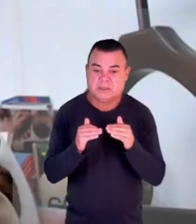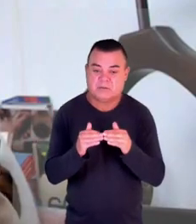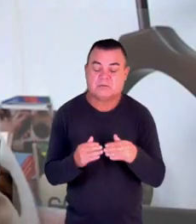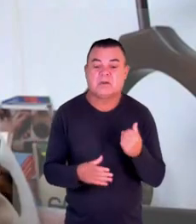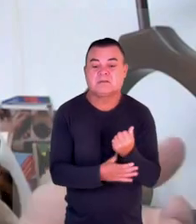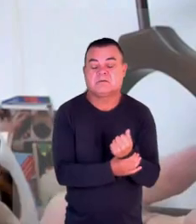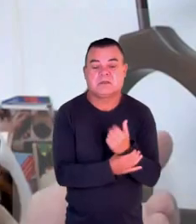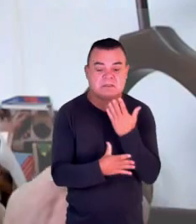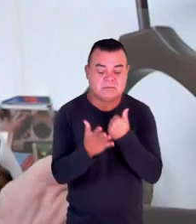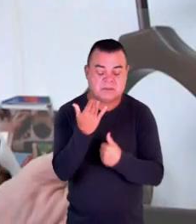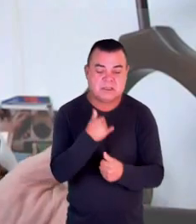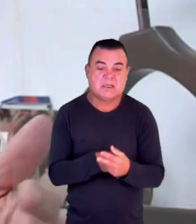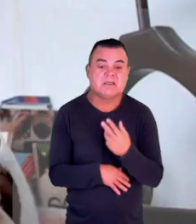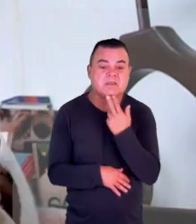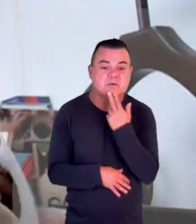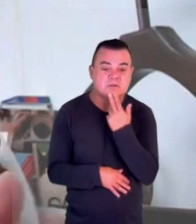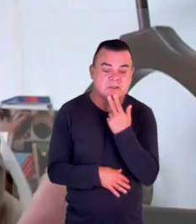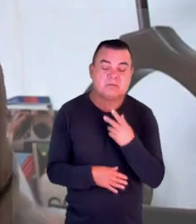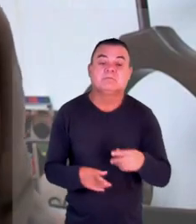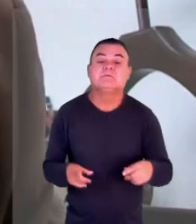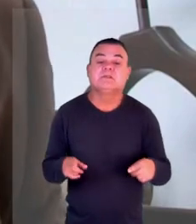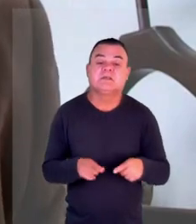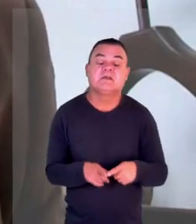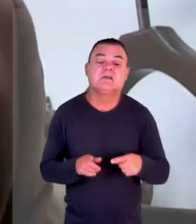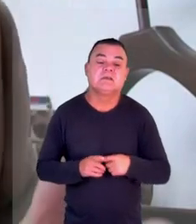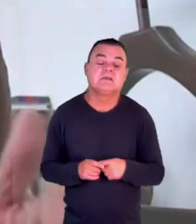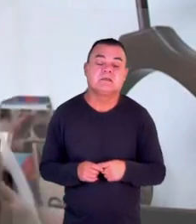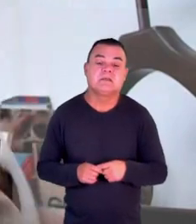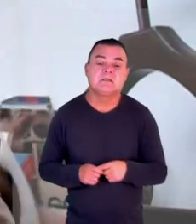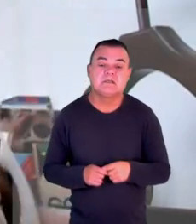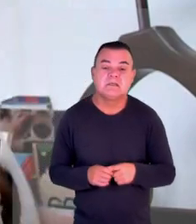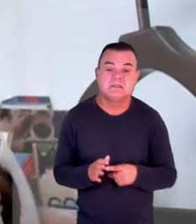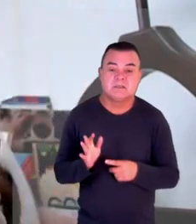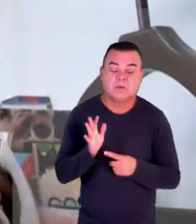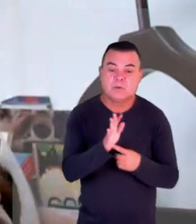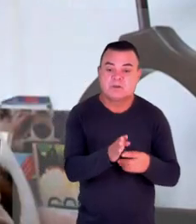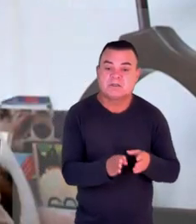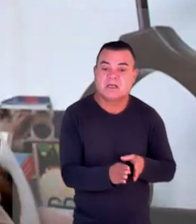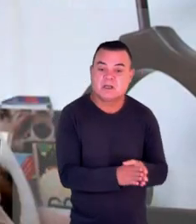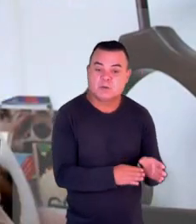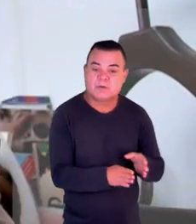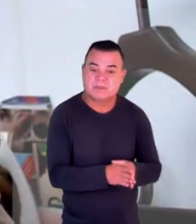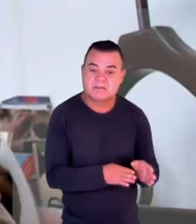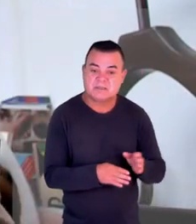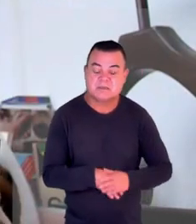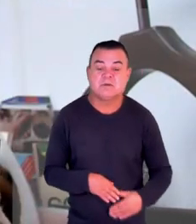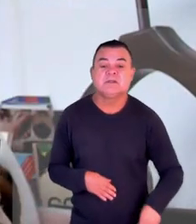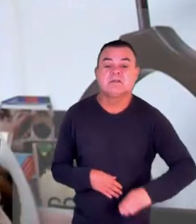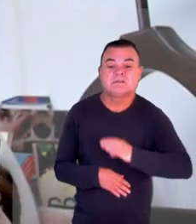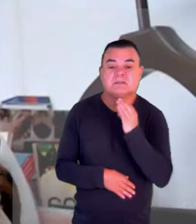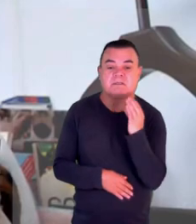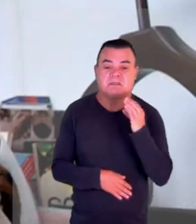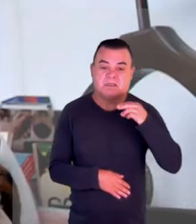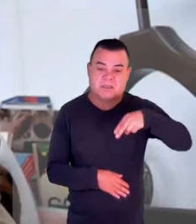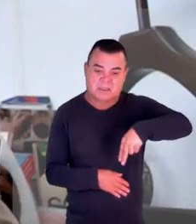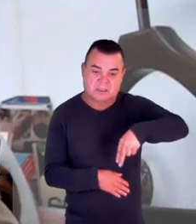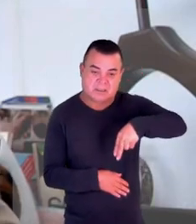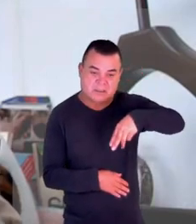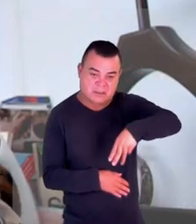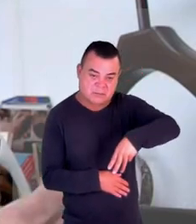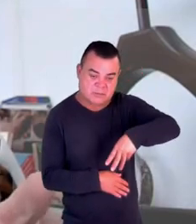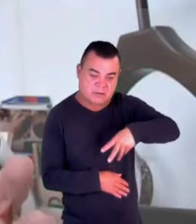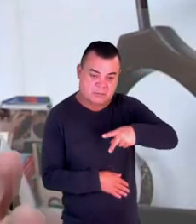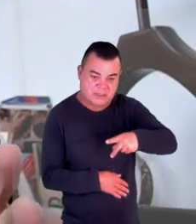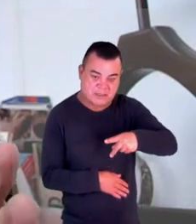eu destaco aqui eh eh a a a recomendação do do do cnmp né e